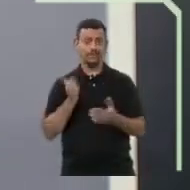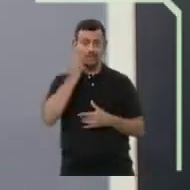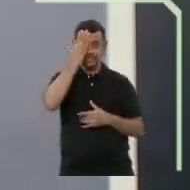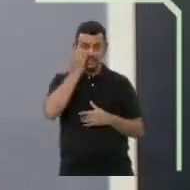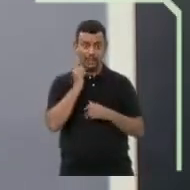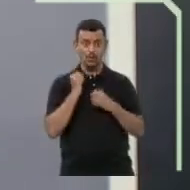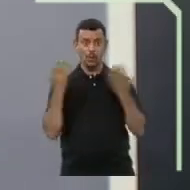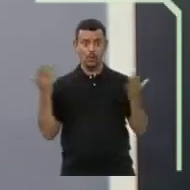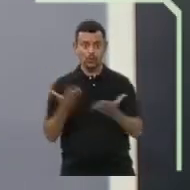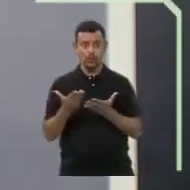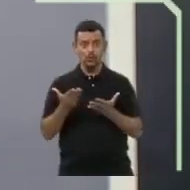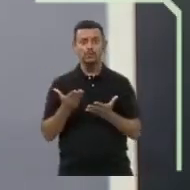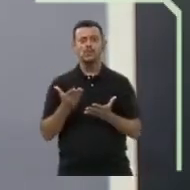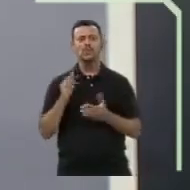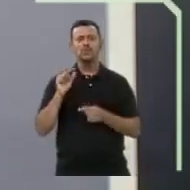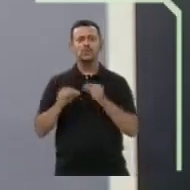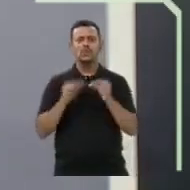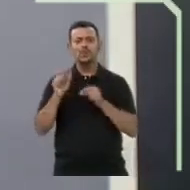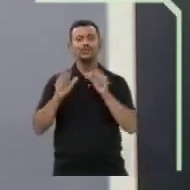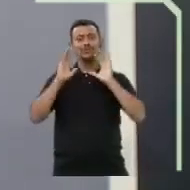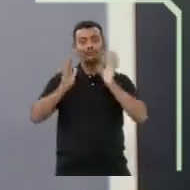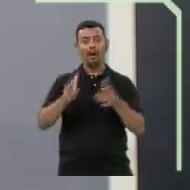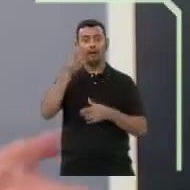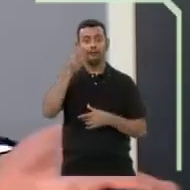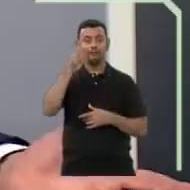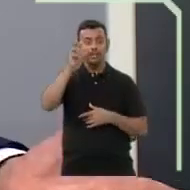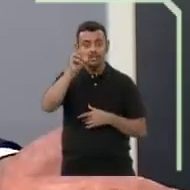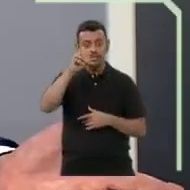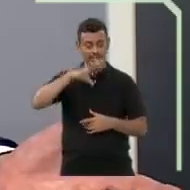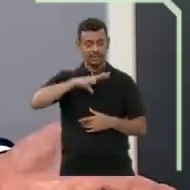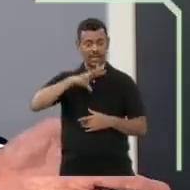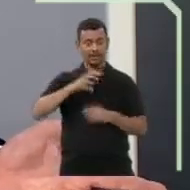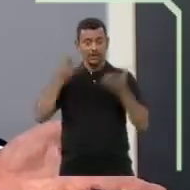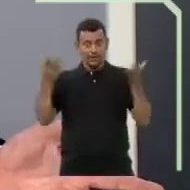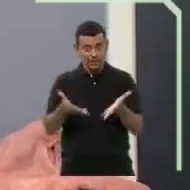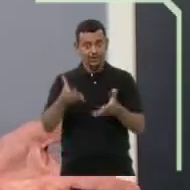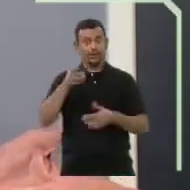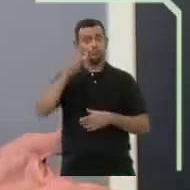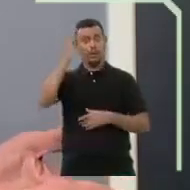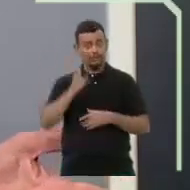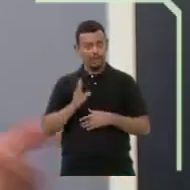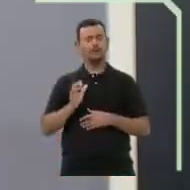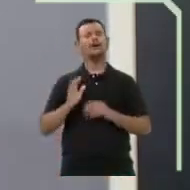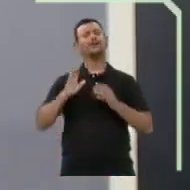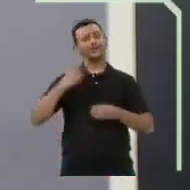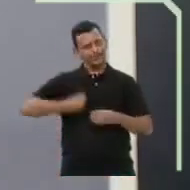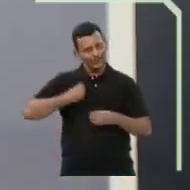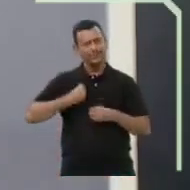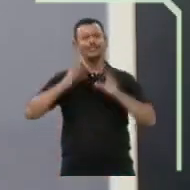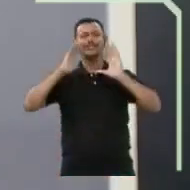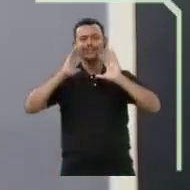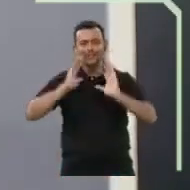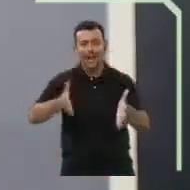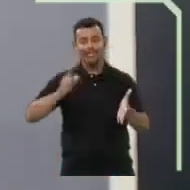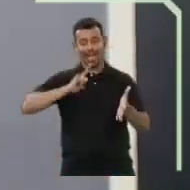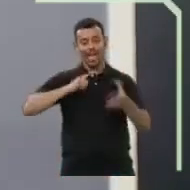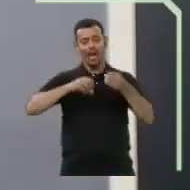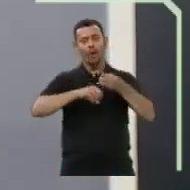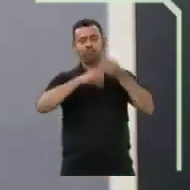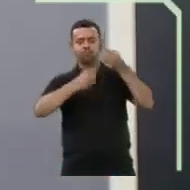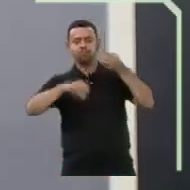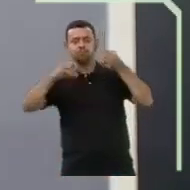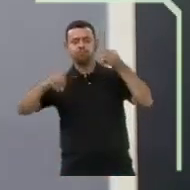20 entre as 100 maiores cidades brasileiras tem esgoto tratado. Isso é um absurdo, porque